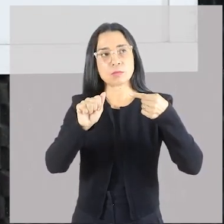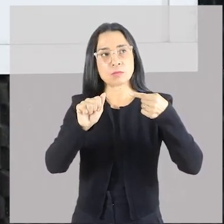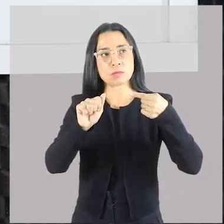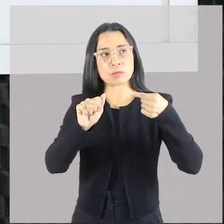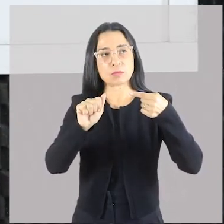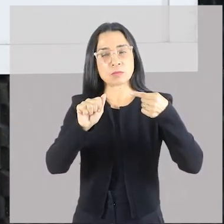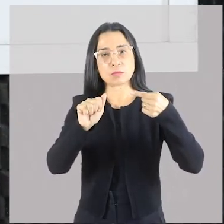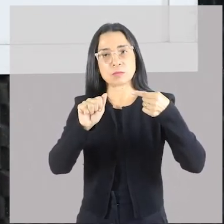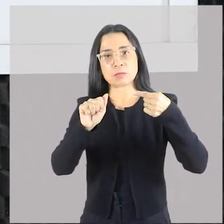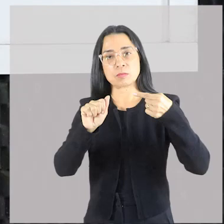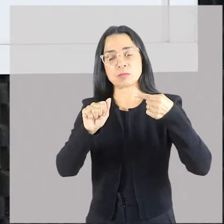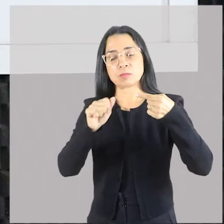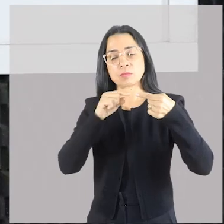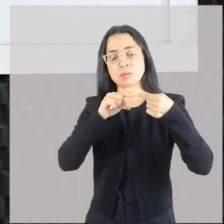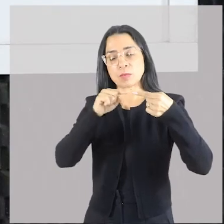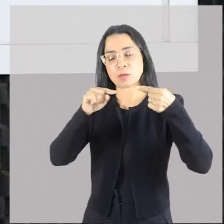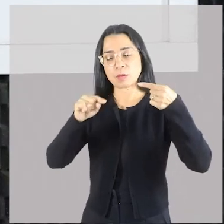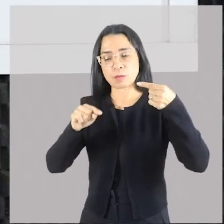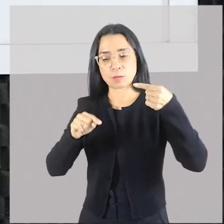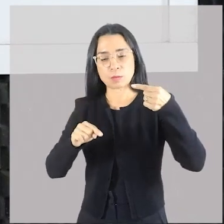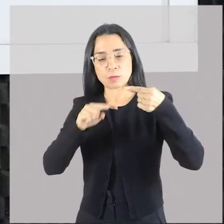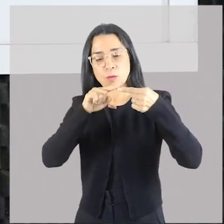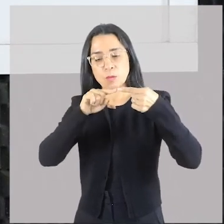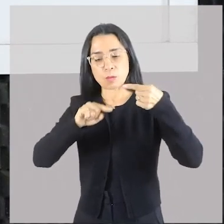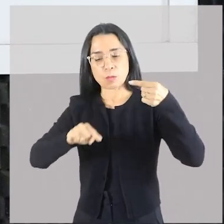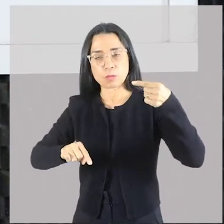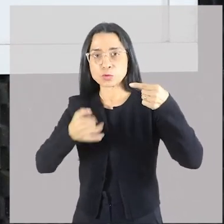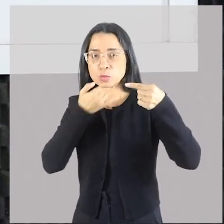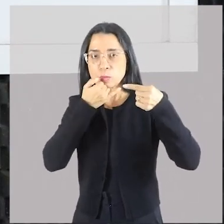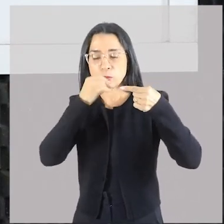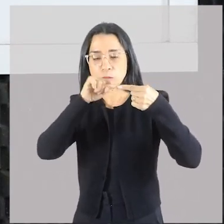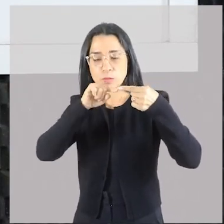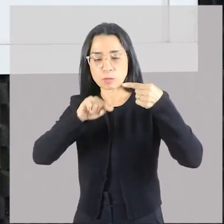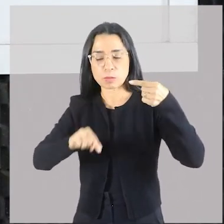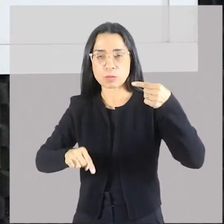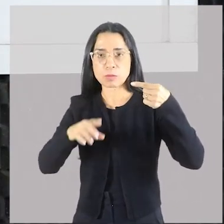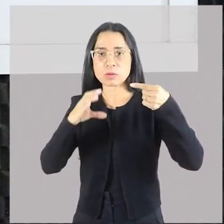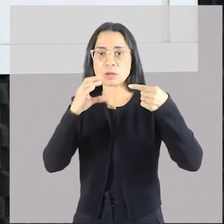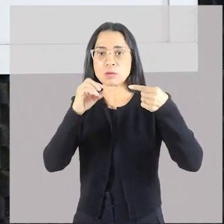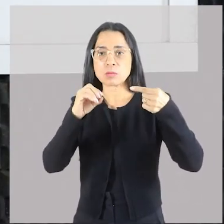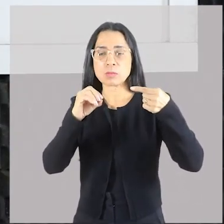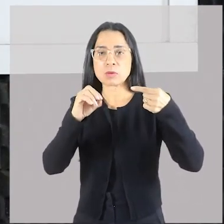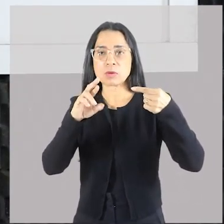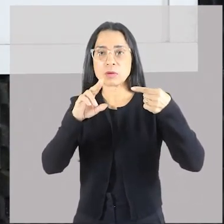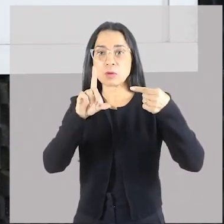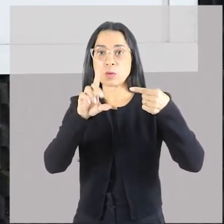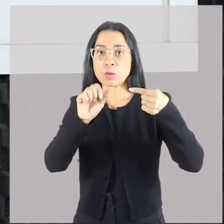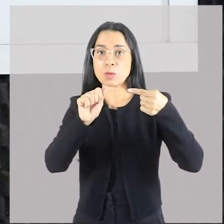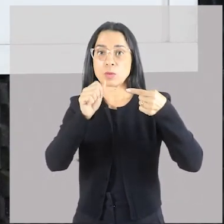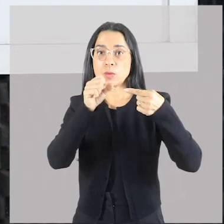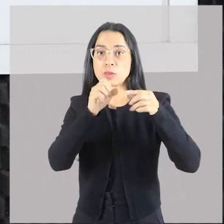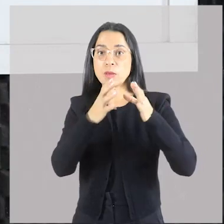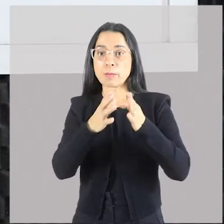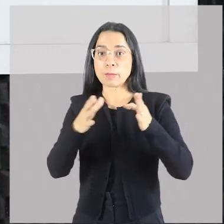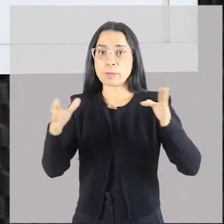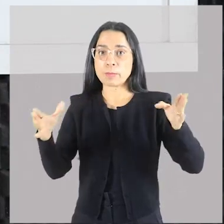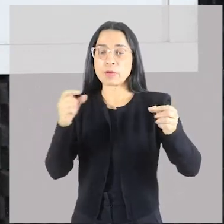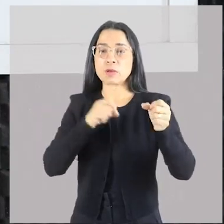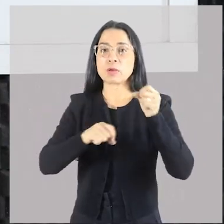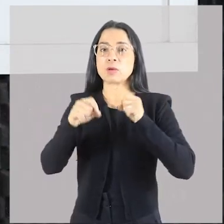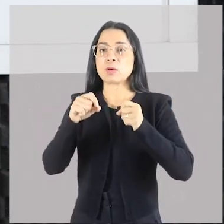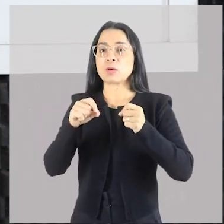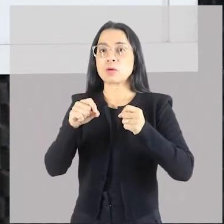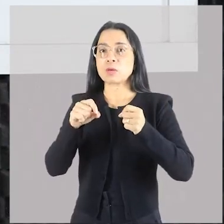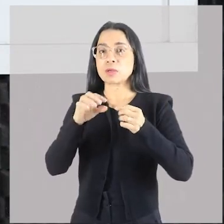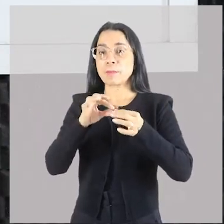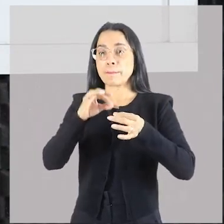corda, certo? E você tem uma corda maior, que é a corda que passa pelo